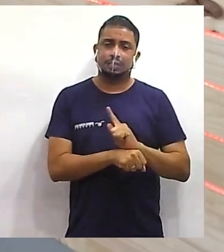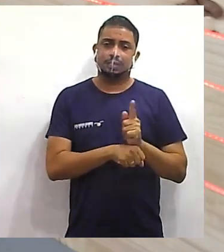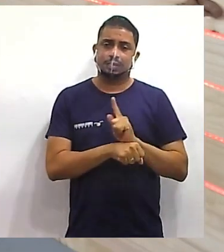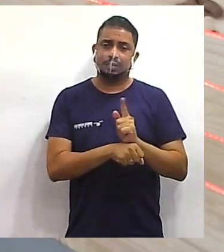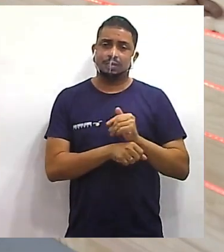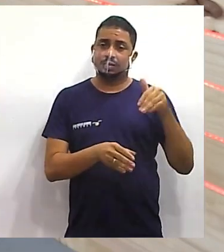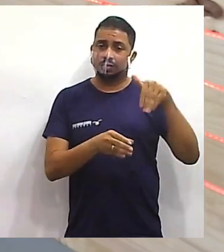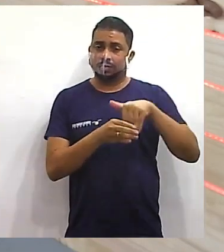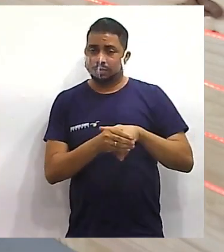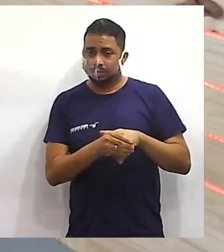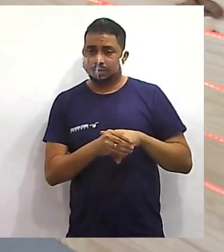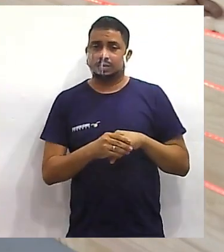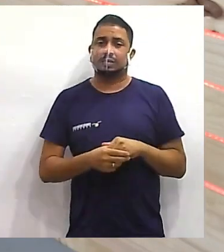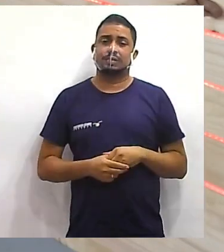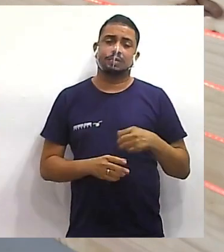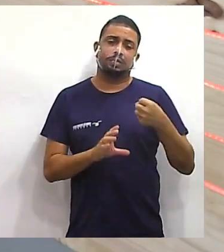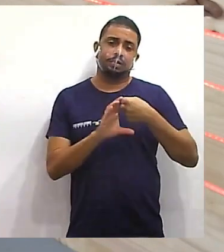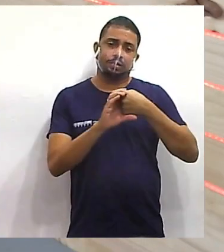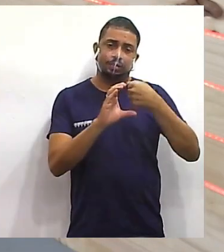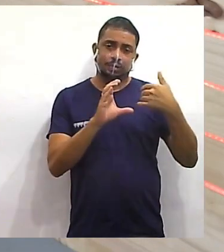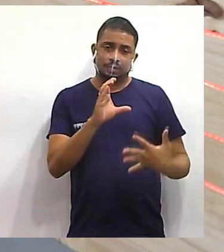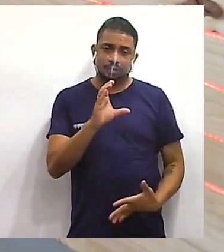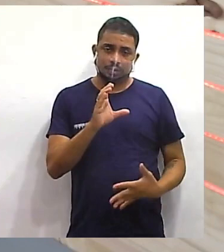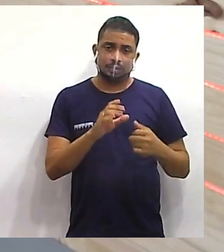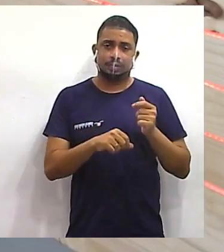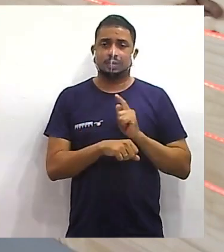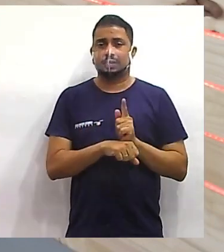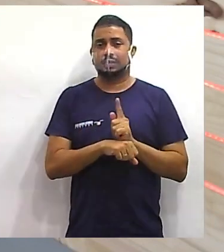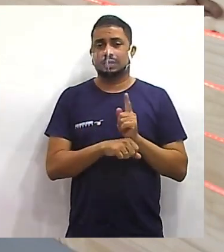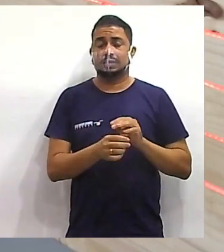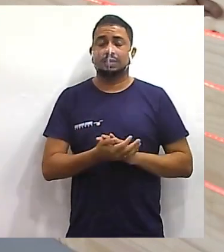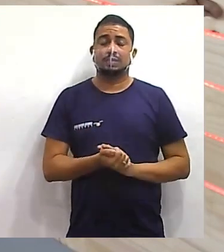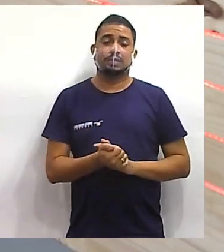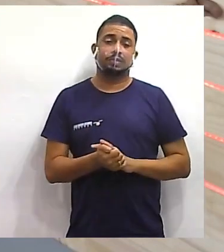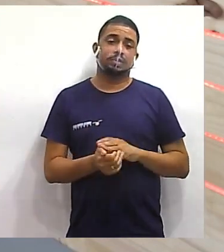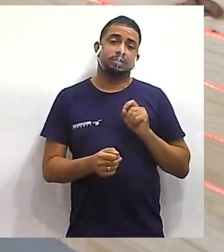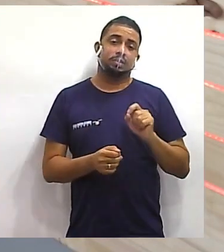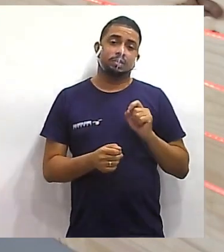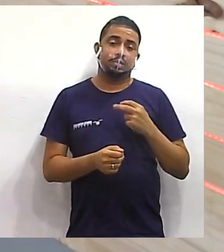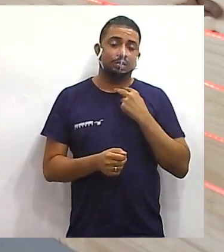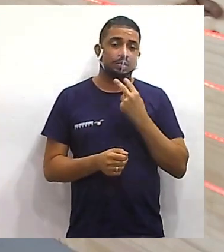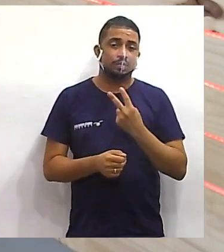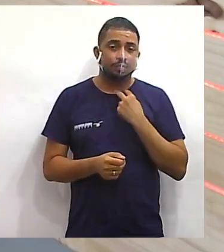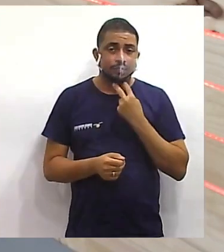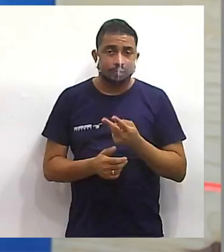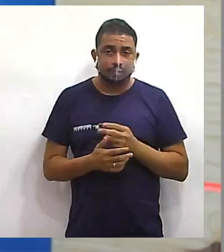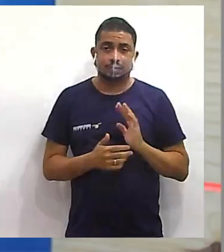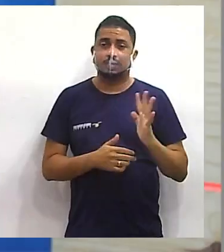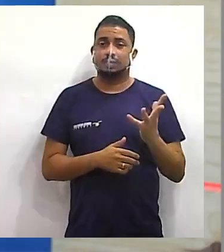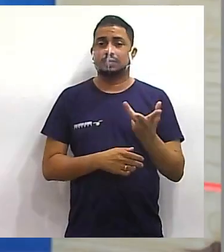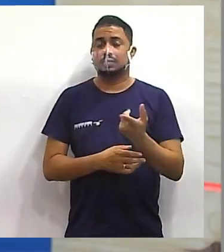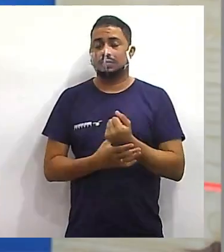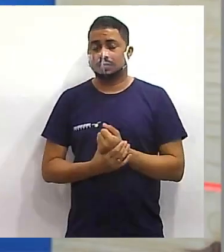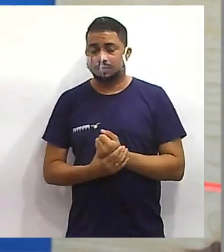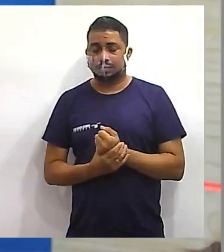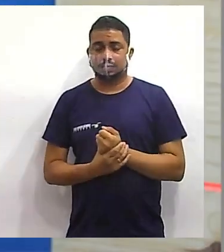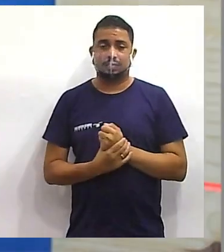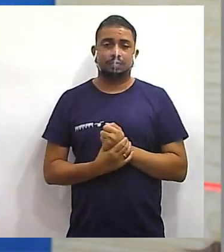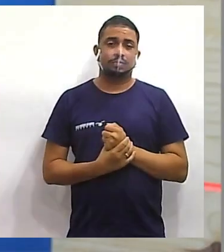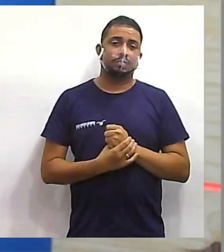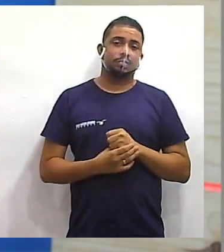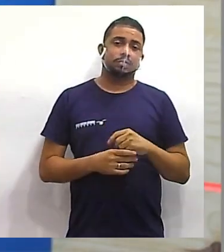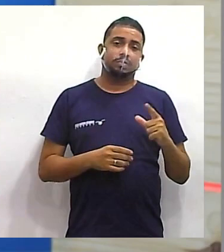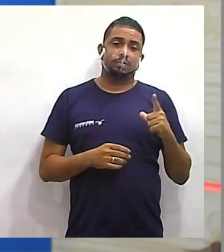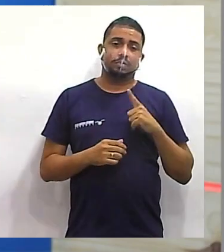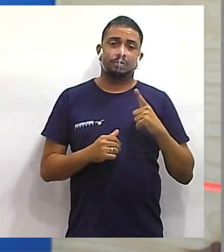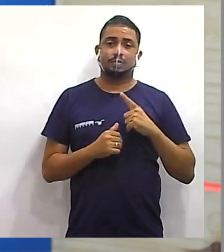né? Dessa característica da gestão democrática que é dar voz a todos, né? Que é dar voz